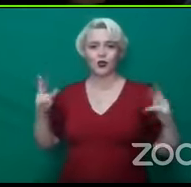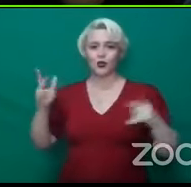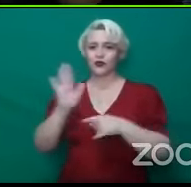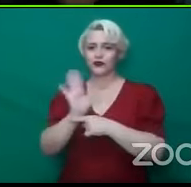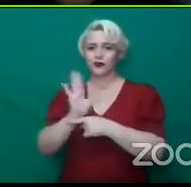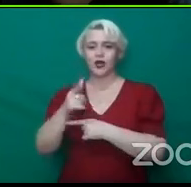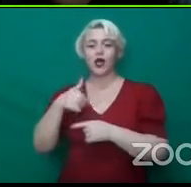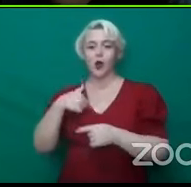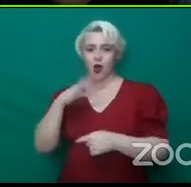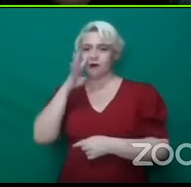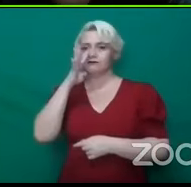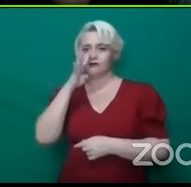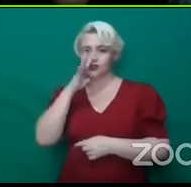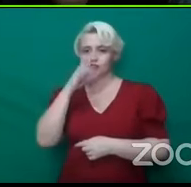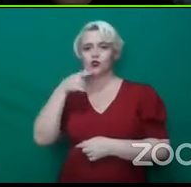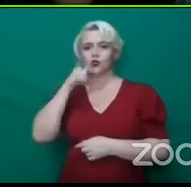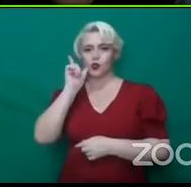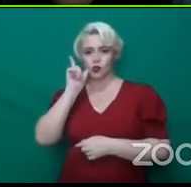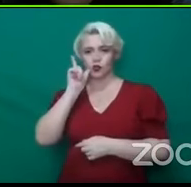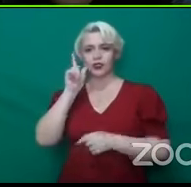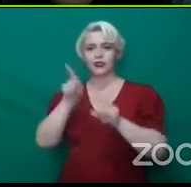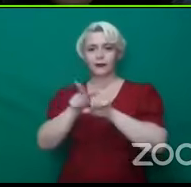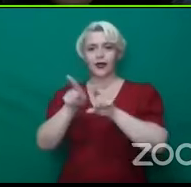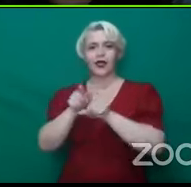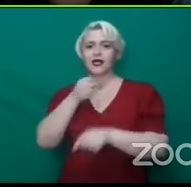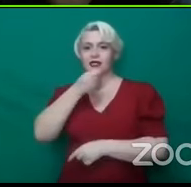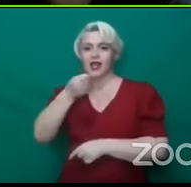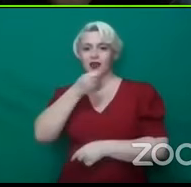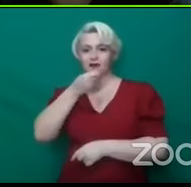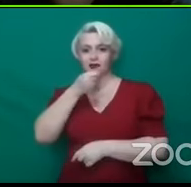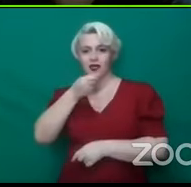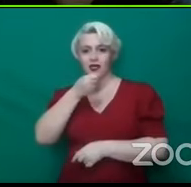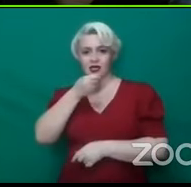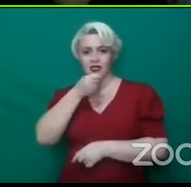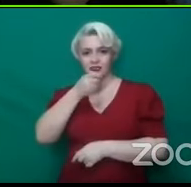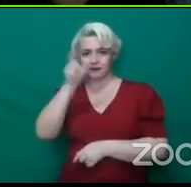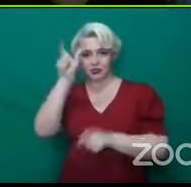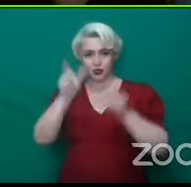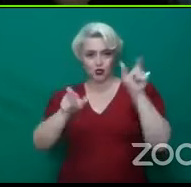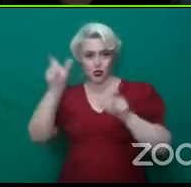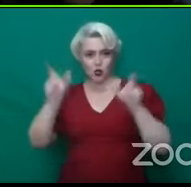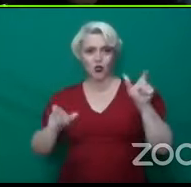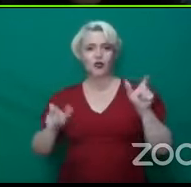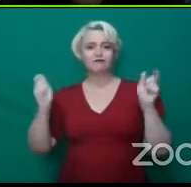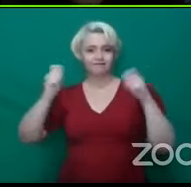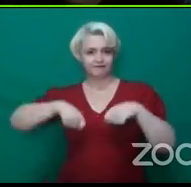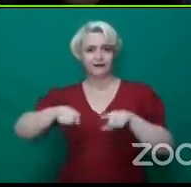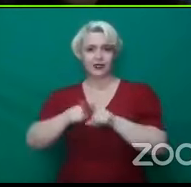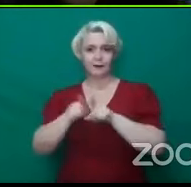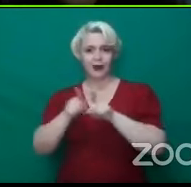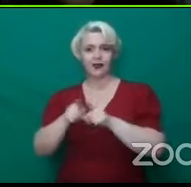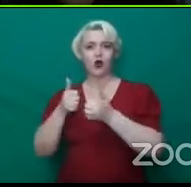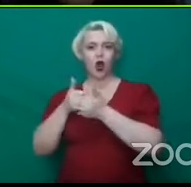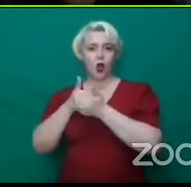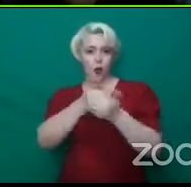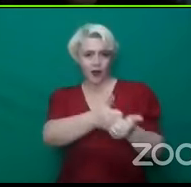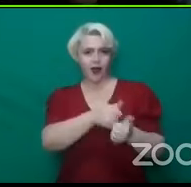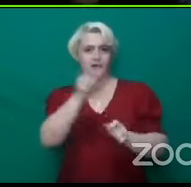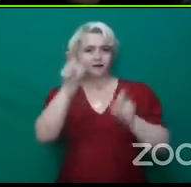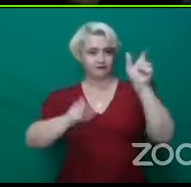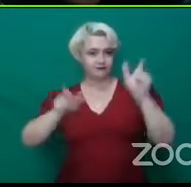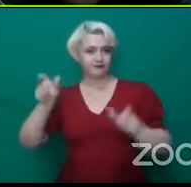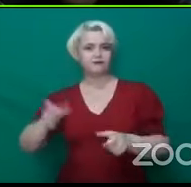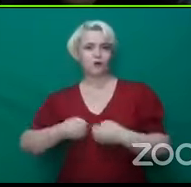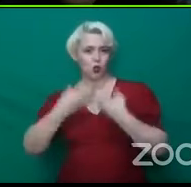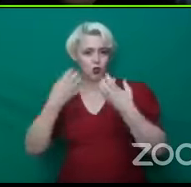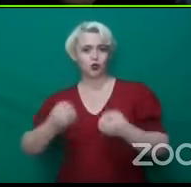acompanhei ontem a entrevista também com os realizadores e eu vou acompanhar as outras também. Ah,